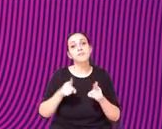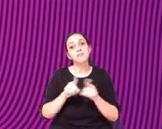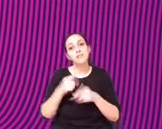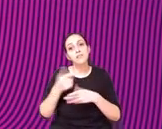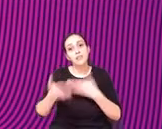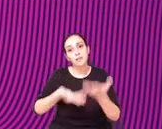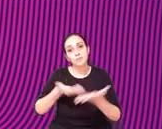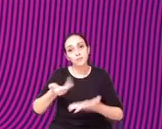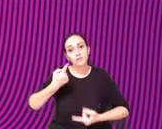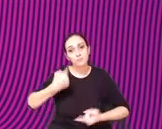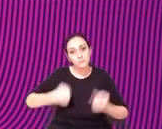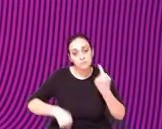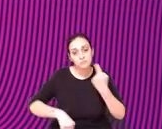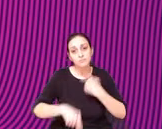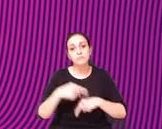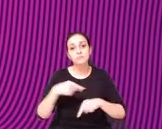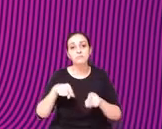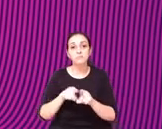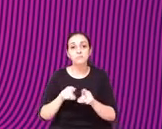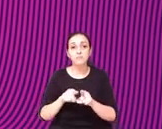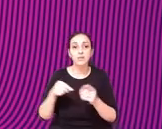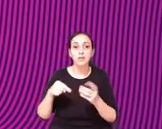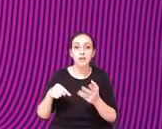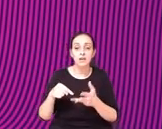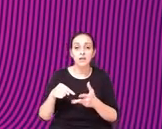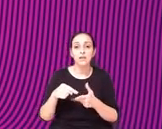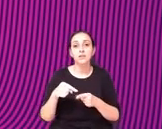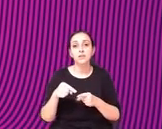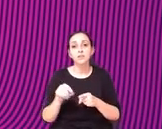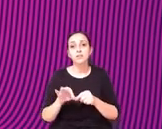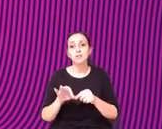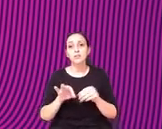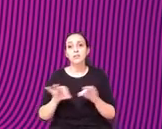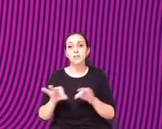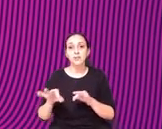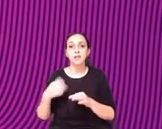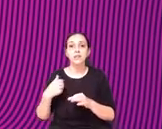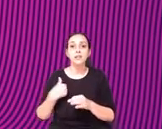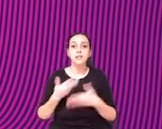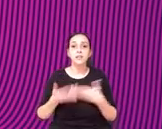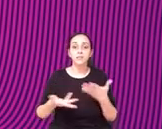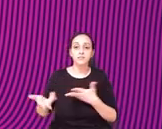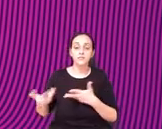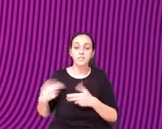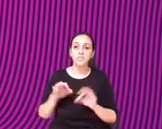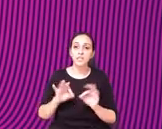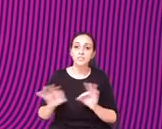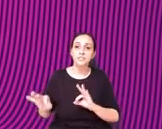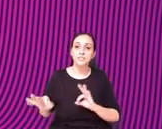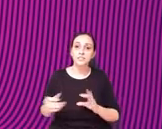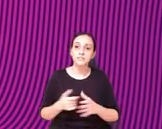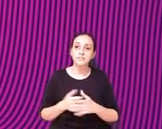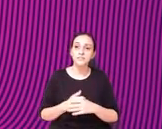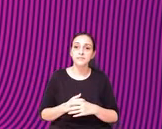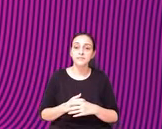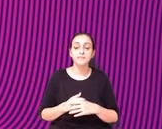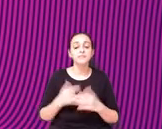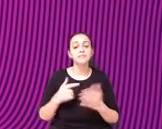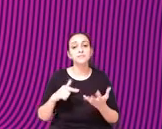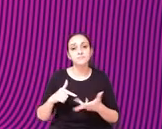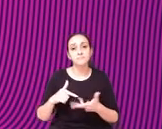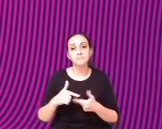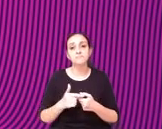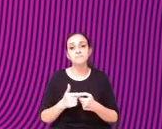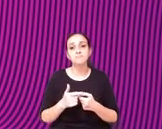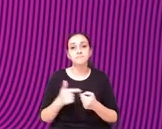Mundial do Coração, a World Heart Federation, tem assumido aqui um papel de liderança, mas em que estão incluídas várias outras organizações